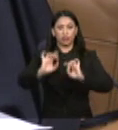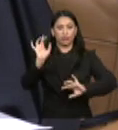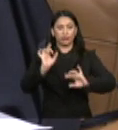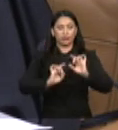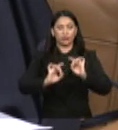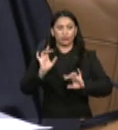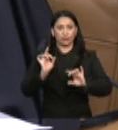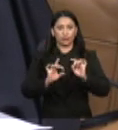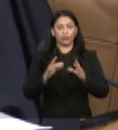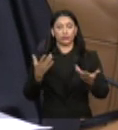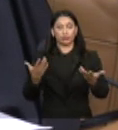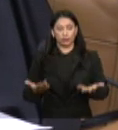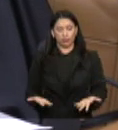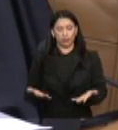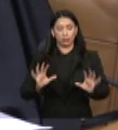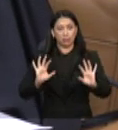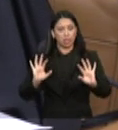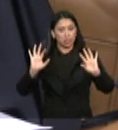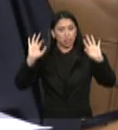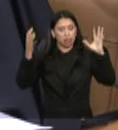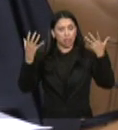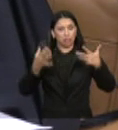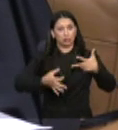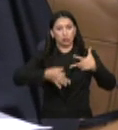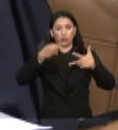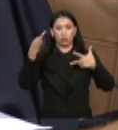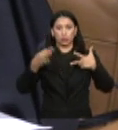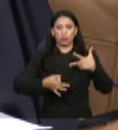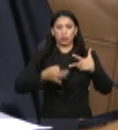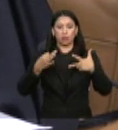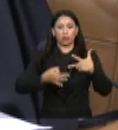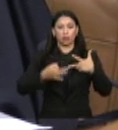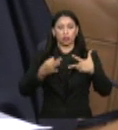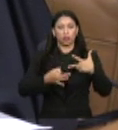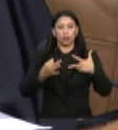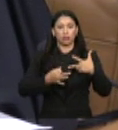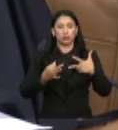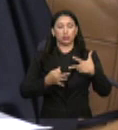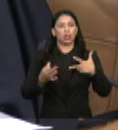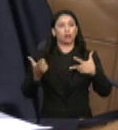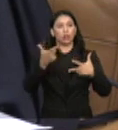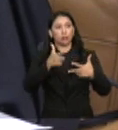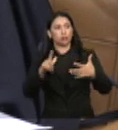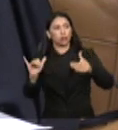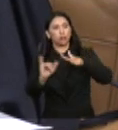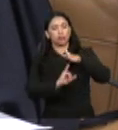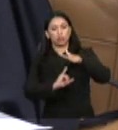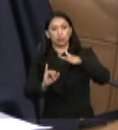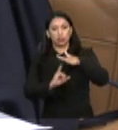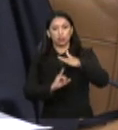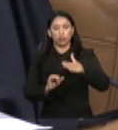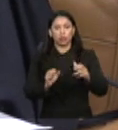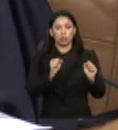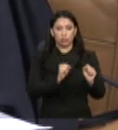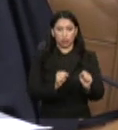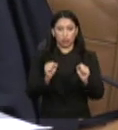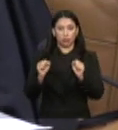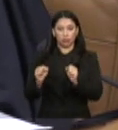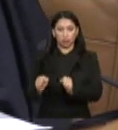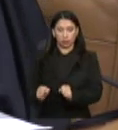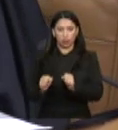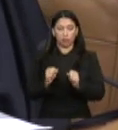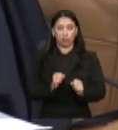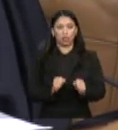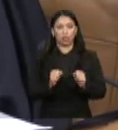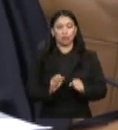a celebração do Poder Judiciário com as demais instituições e poderes bem assim